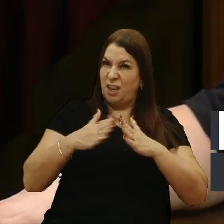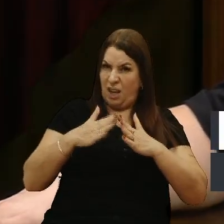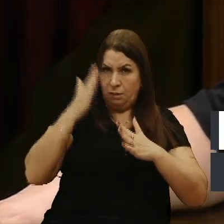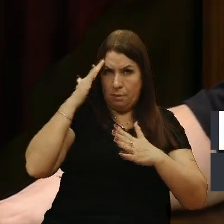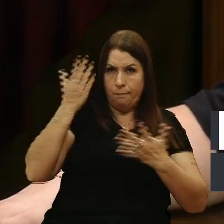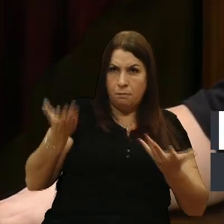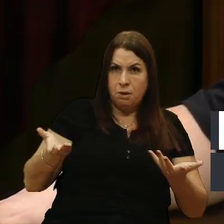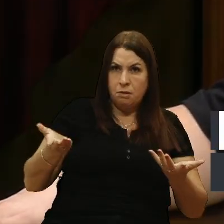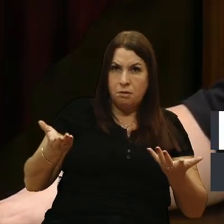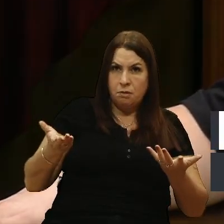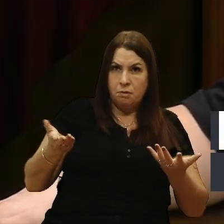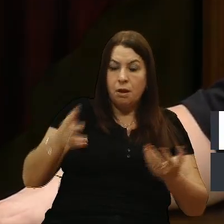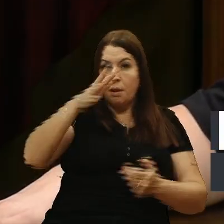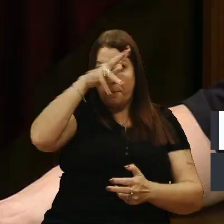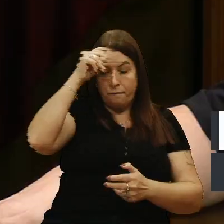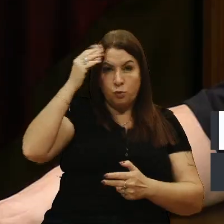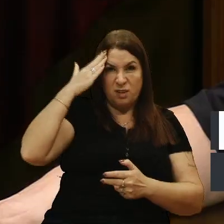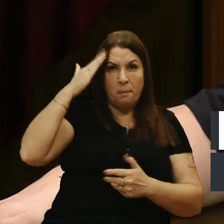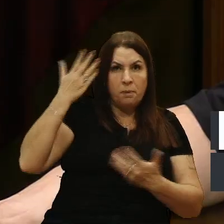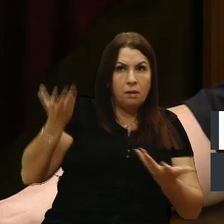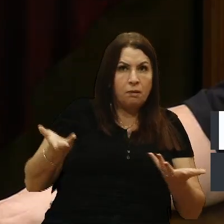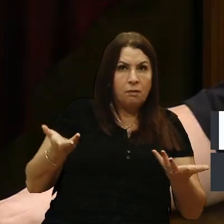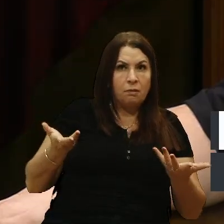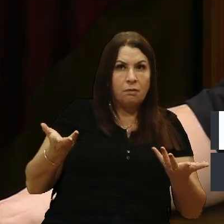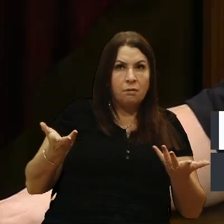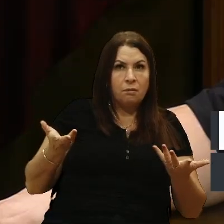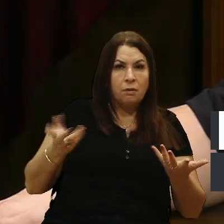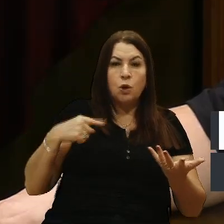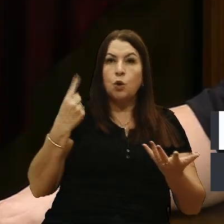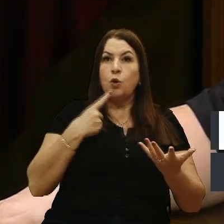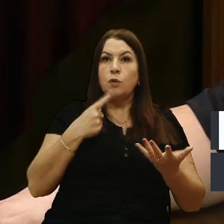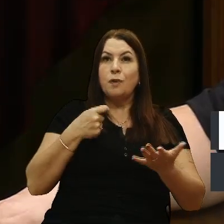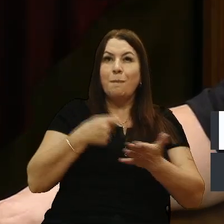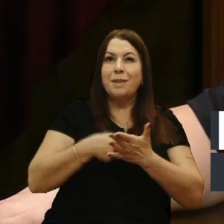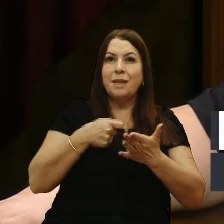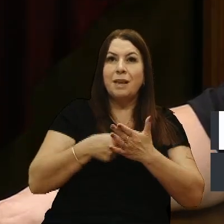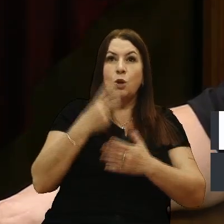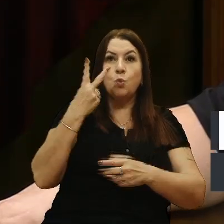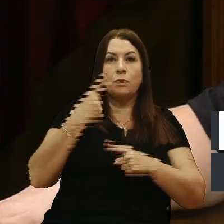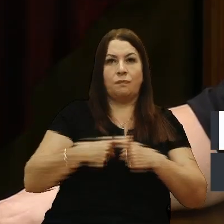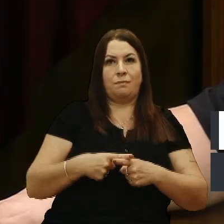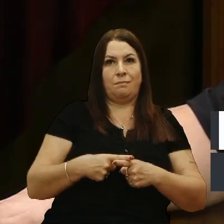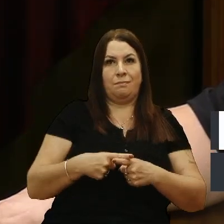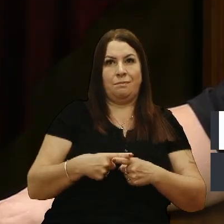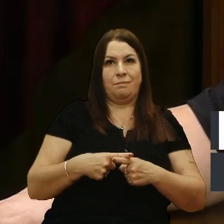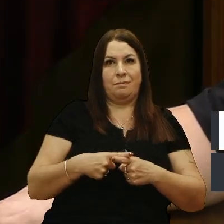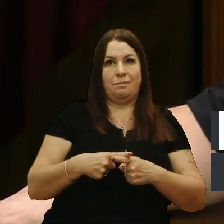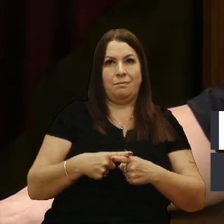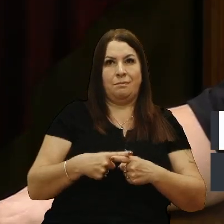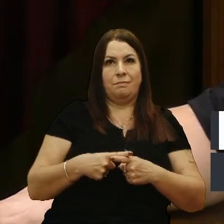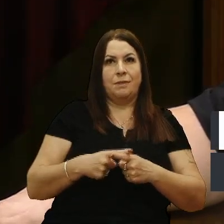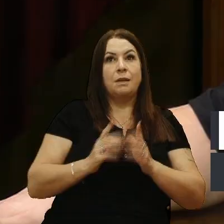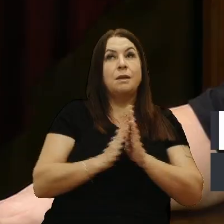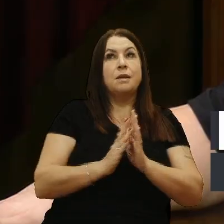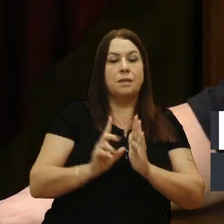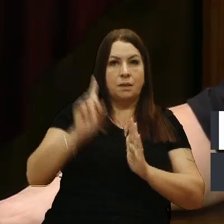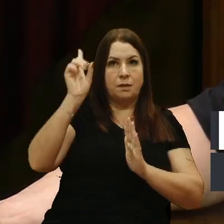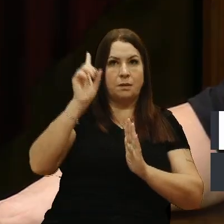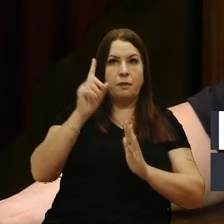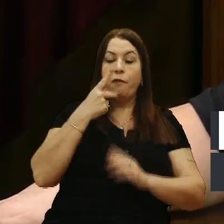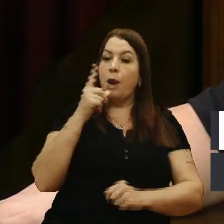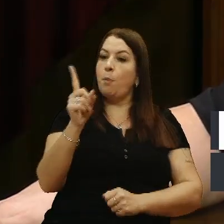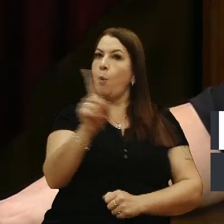sabia? A prefeitura sabia? Nós fomos tenteados 2 vezes. Mas, graças a Deus, falamos